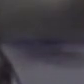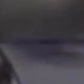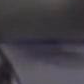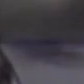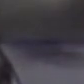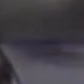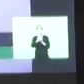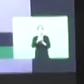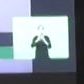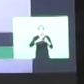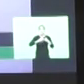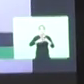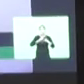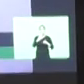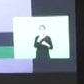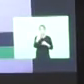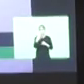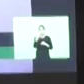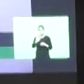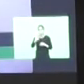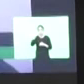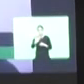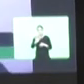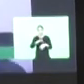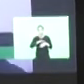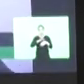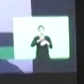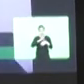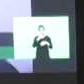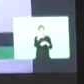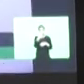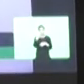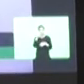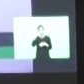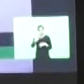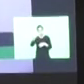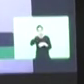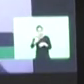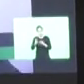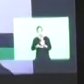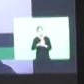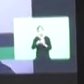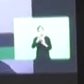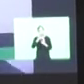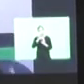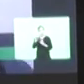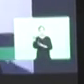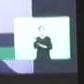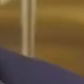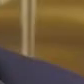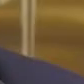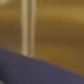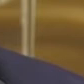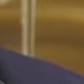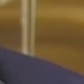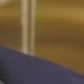24%. O parlamentar ainda destacou que a inflação desses produtos tem efeito cascata em toda a economia